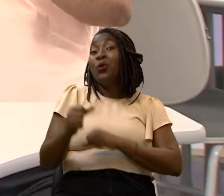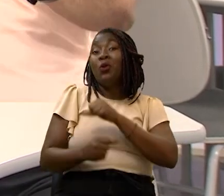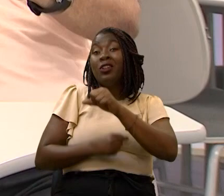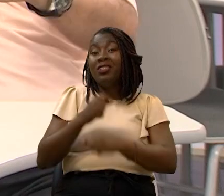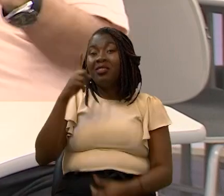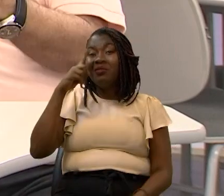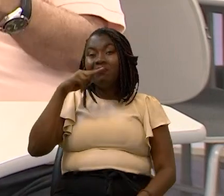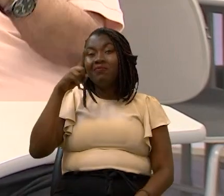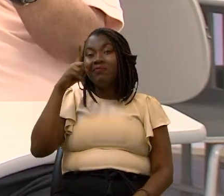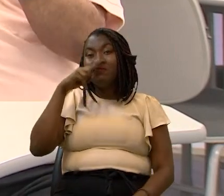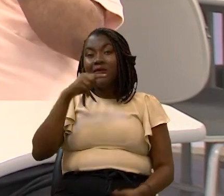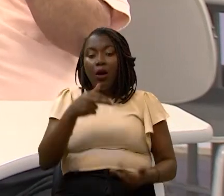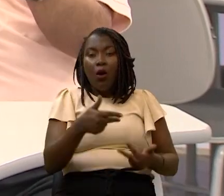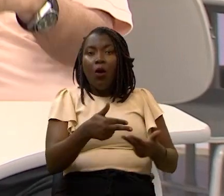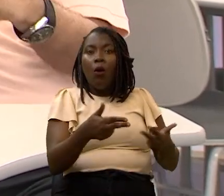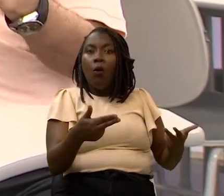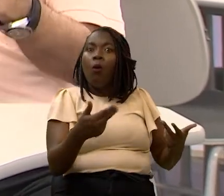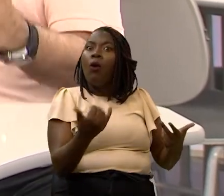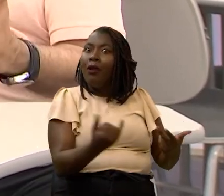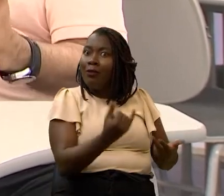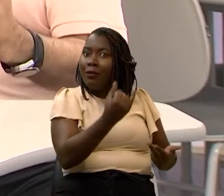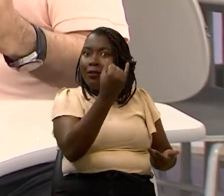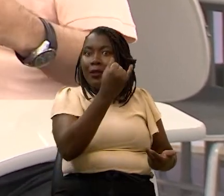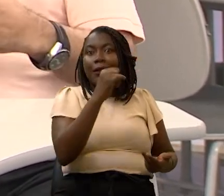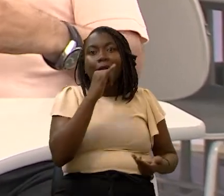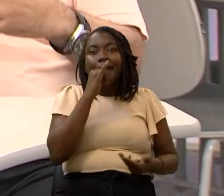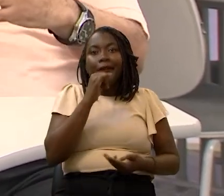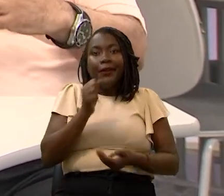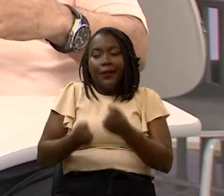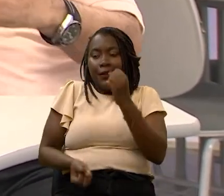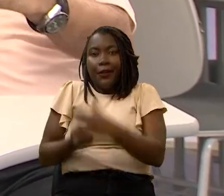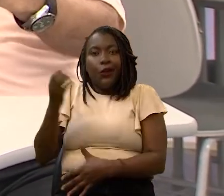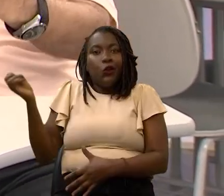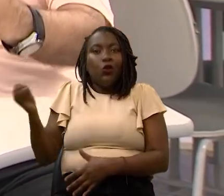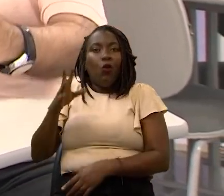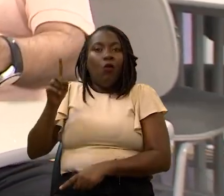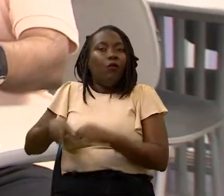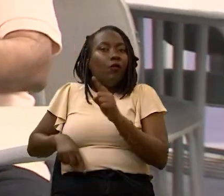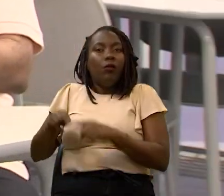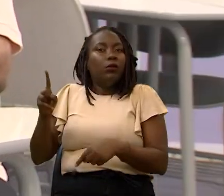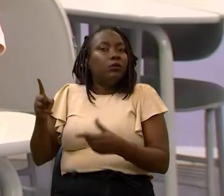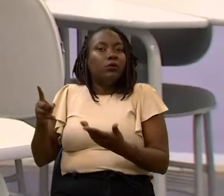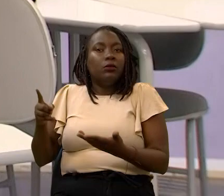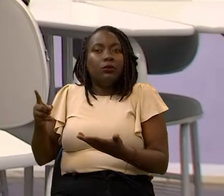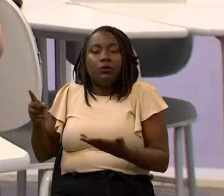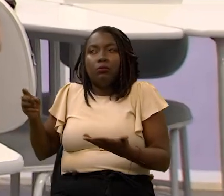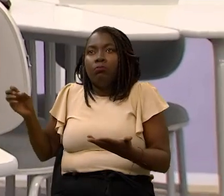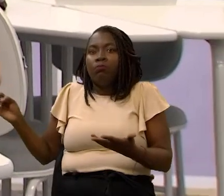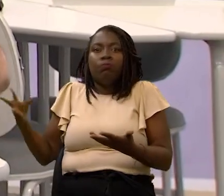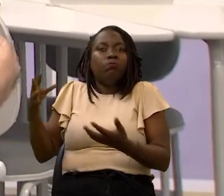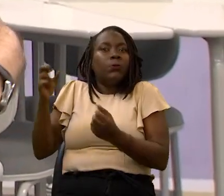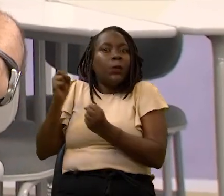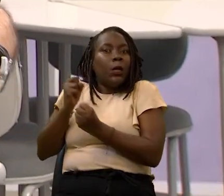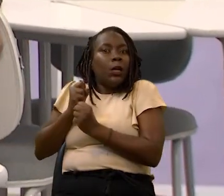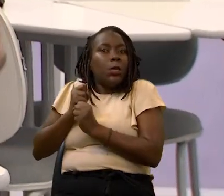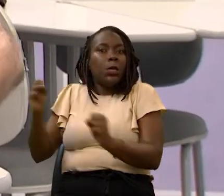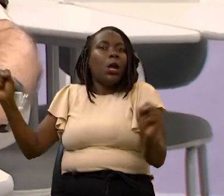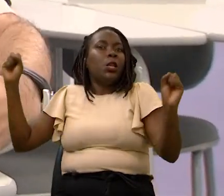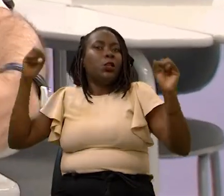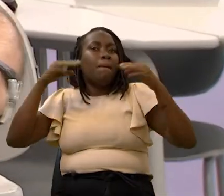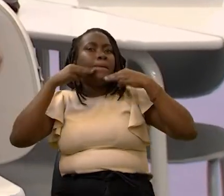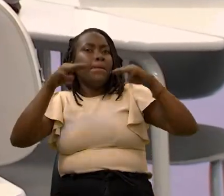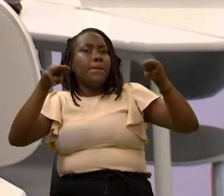tornando obsoleto aquilo que ainda é útil. Então você lança um novo produto, uma